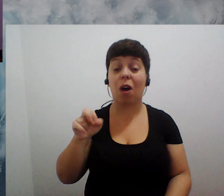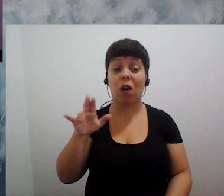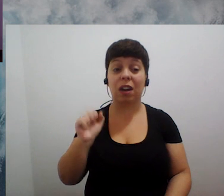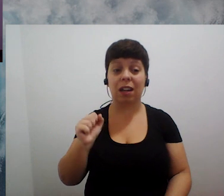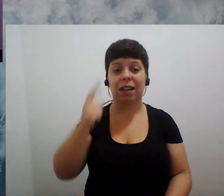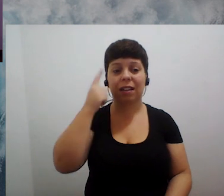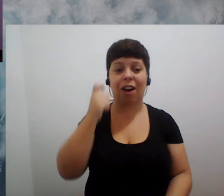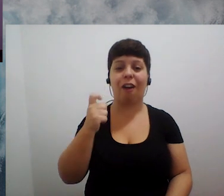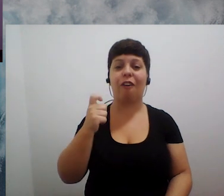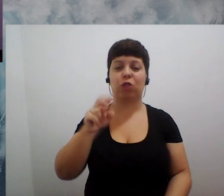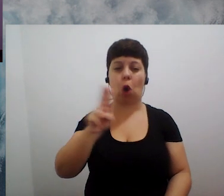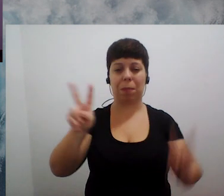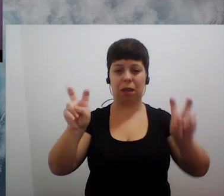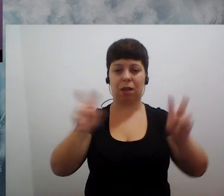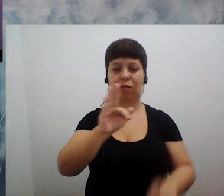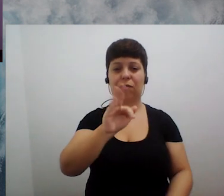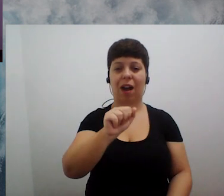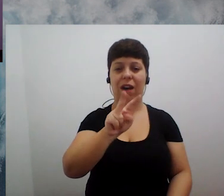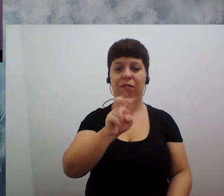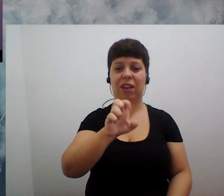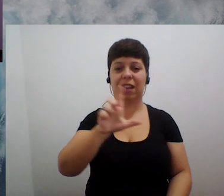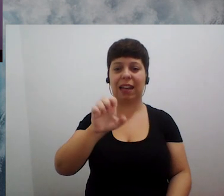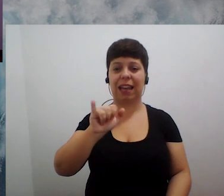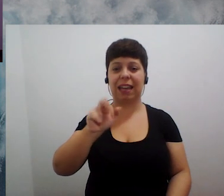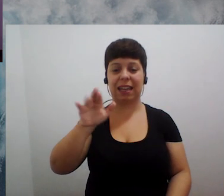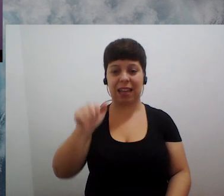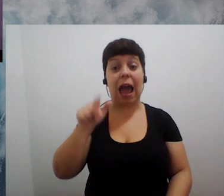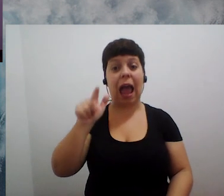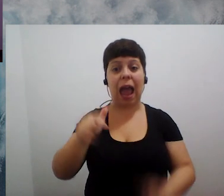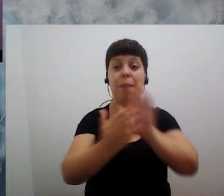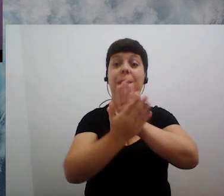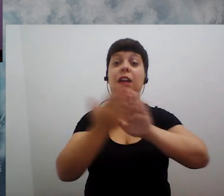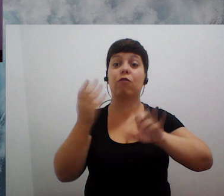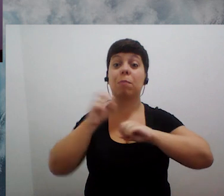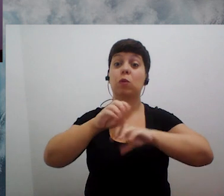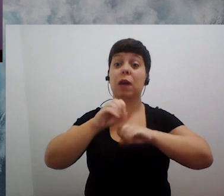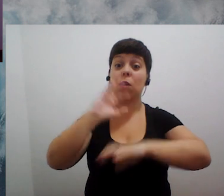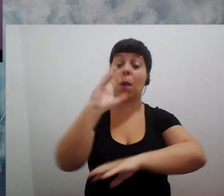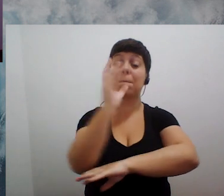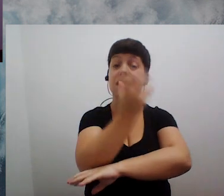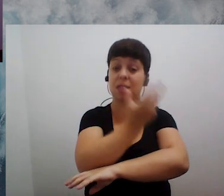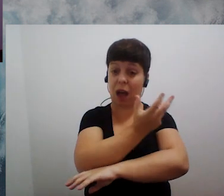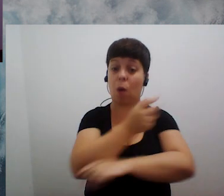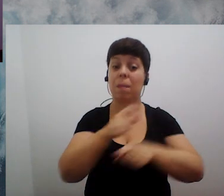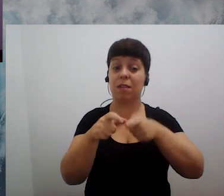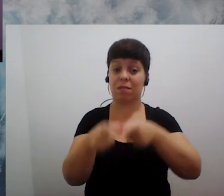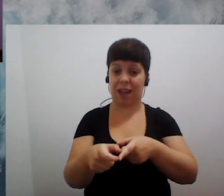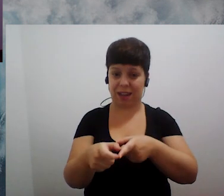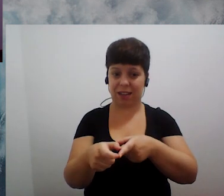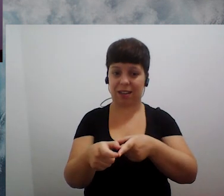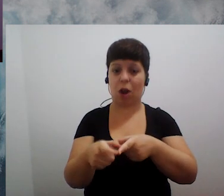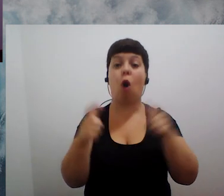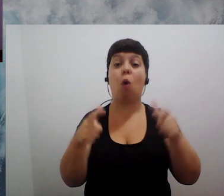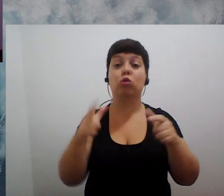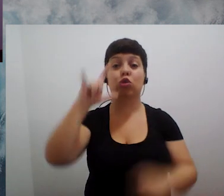é idealizadora do Faveleira, uma plataforma de educação ambiental periférica de cria para